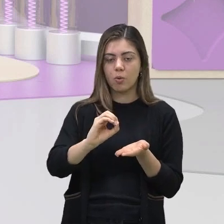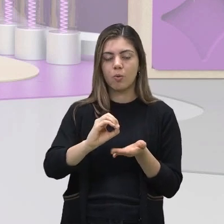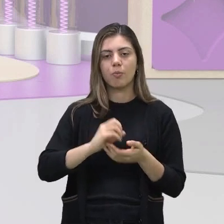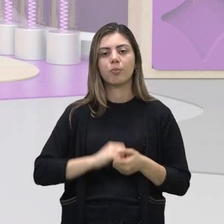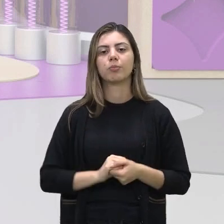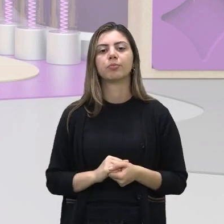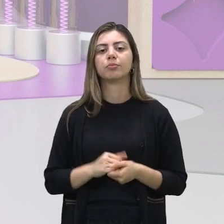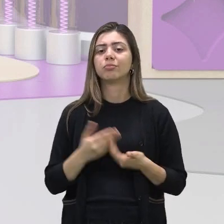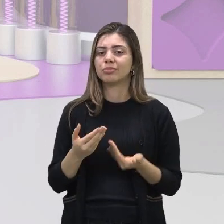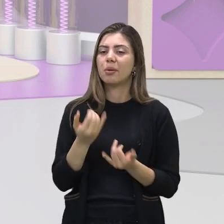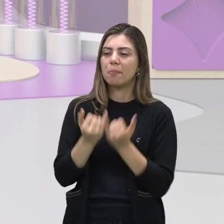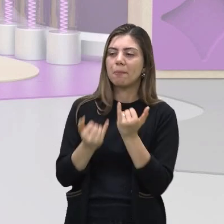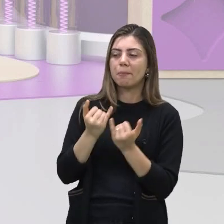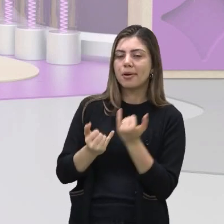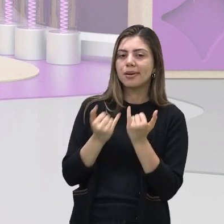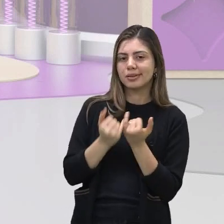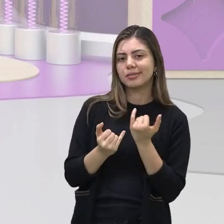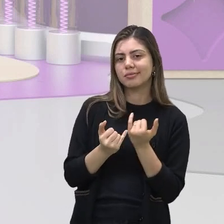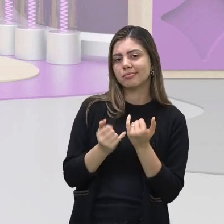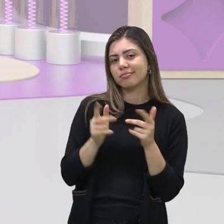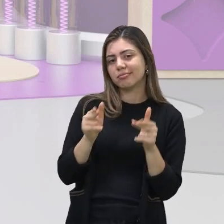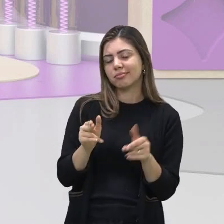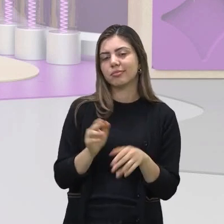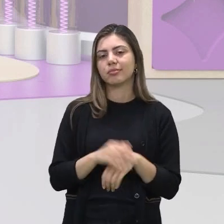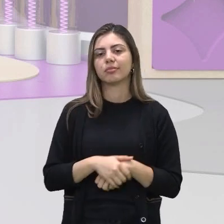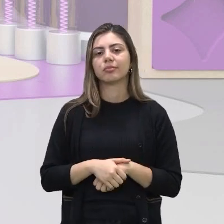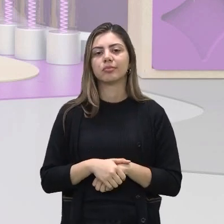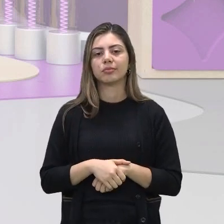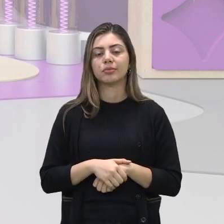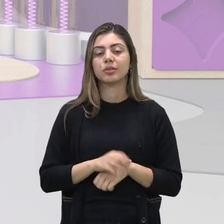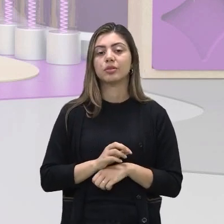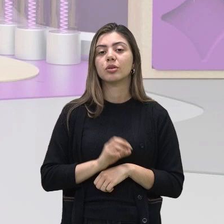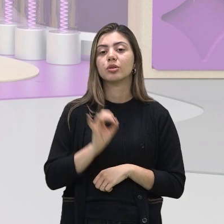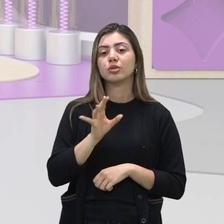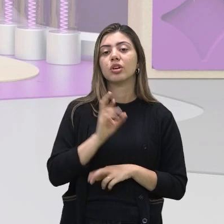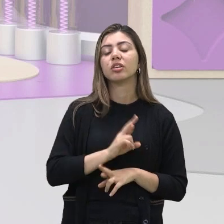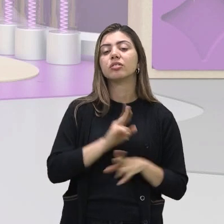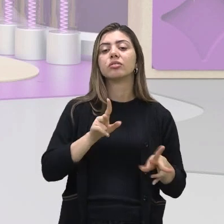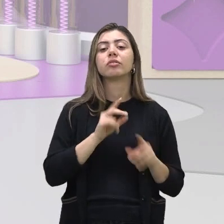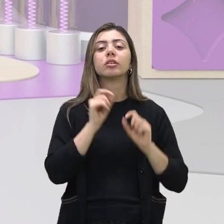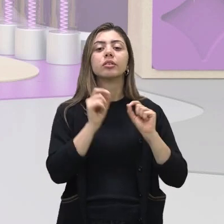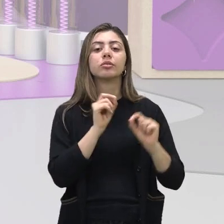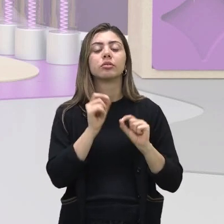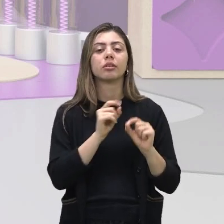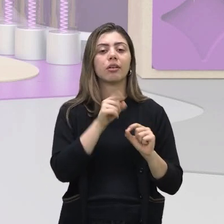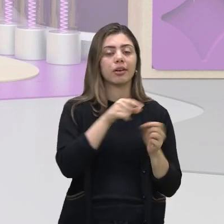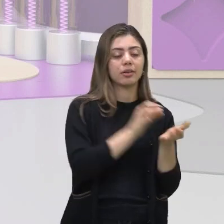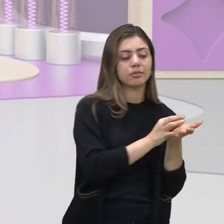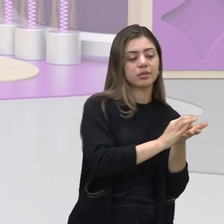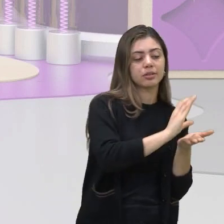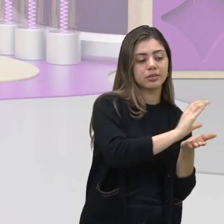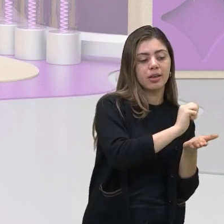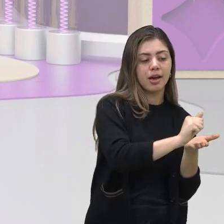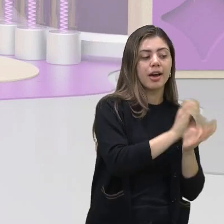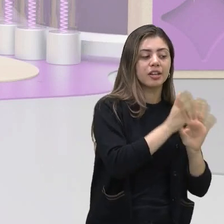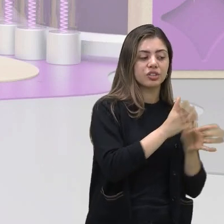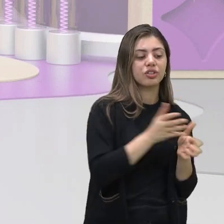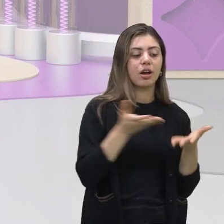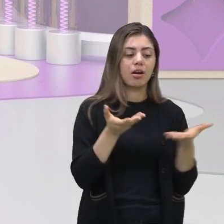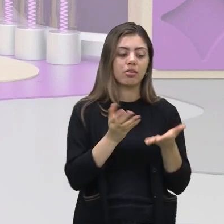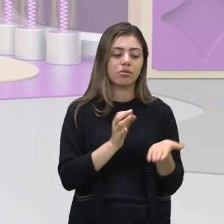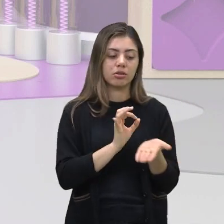muito similar. Agora, a diferença é, não temos mais, né, a cara. Nós esgotamos, né,